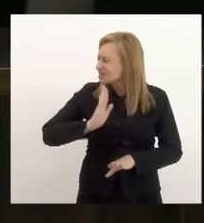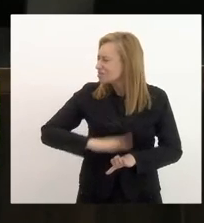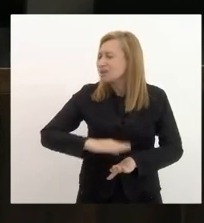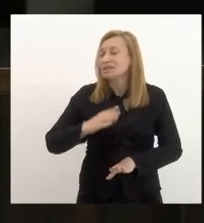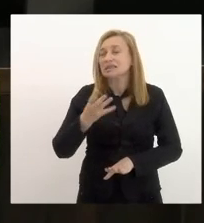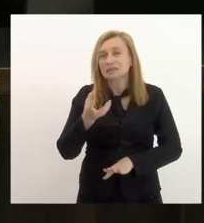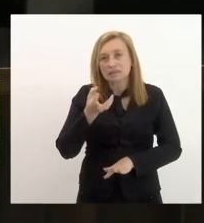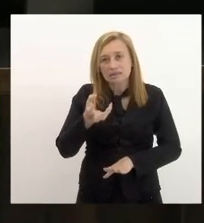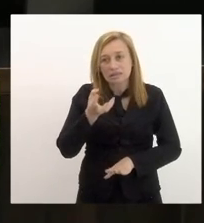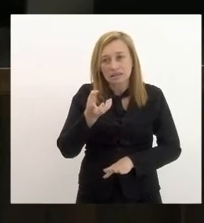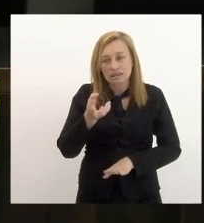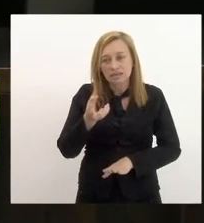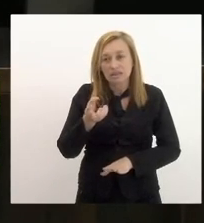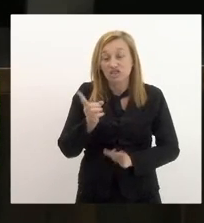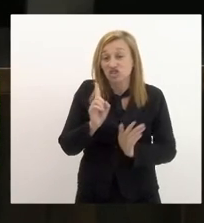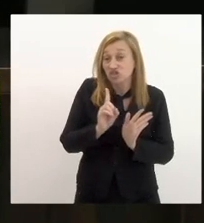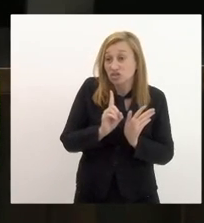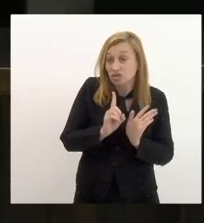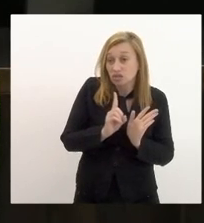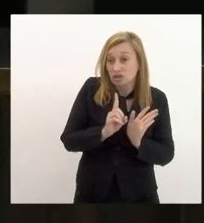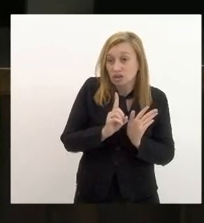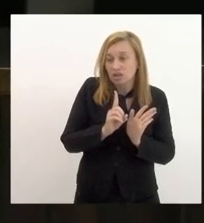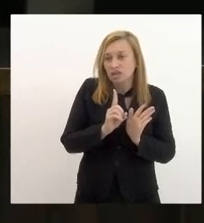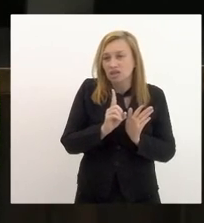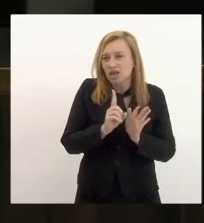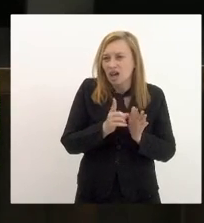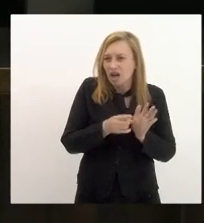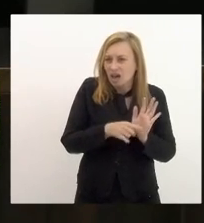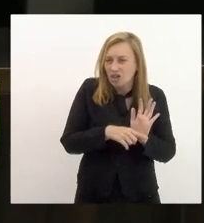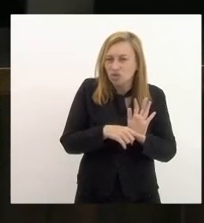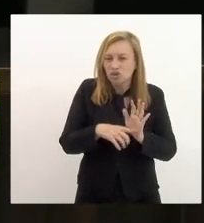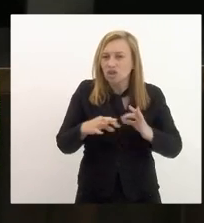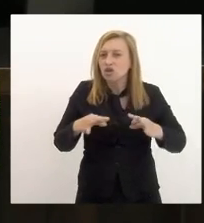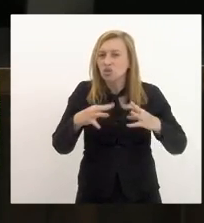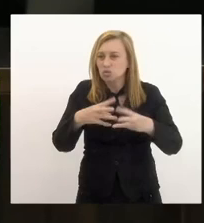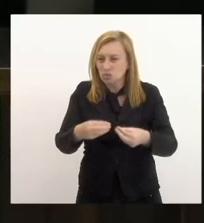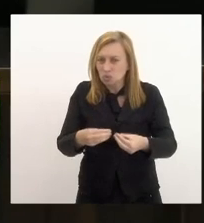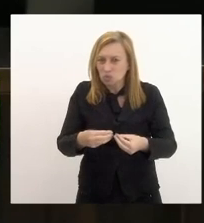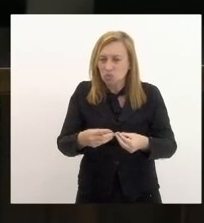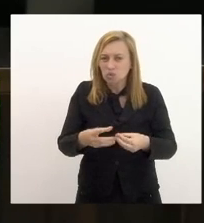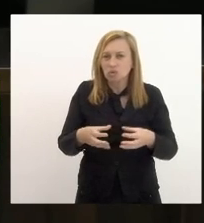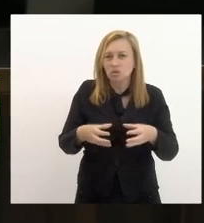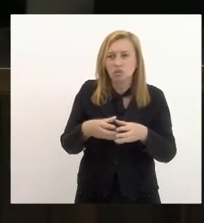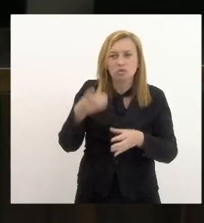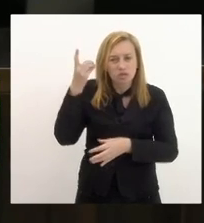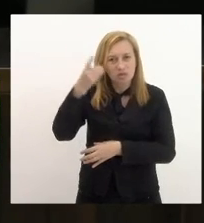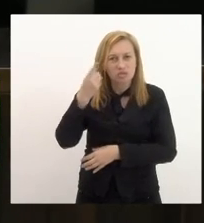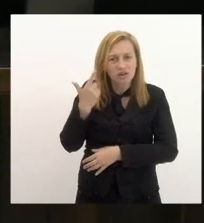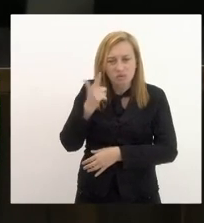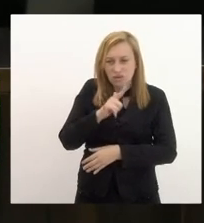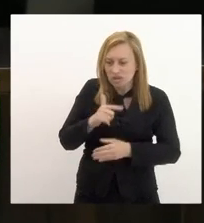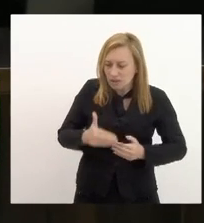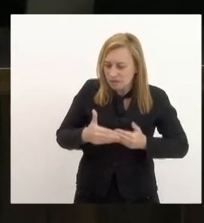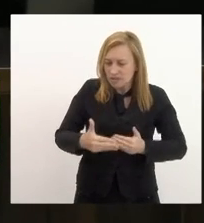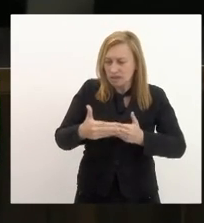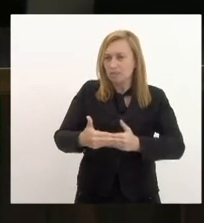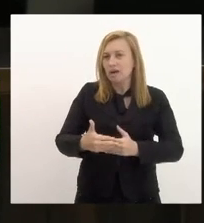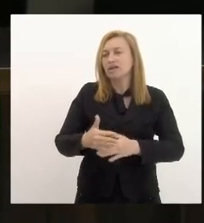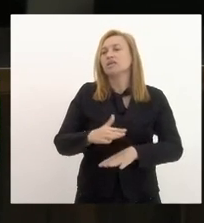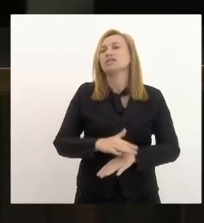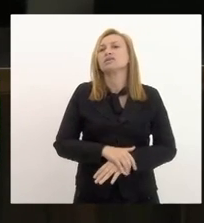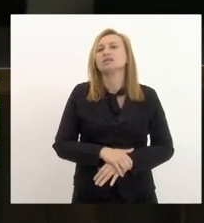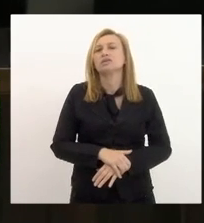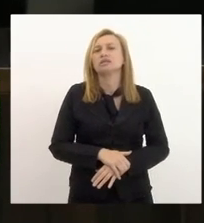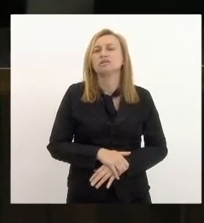tente minorar todos os projetos e o Parlamento vai conseguir aqui muito avanço